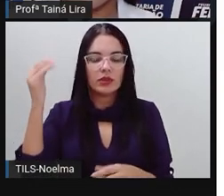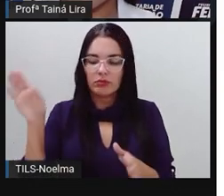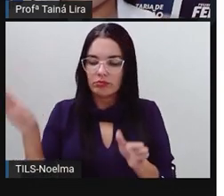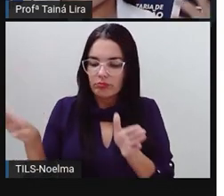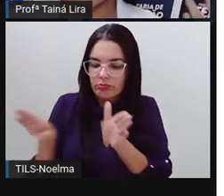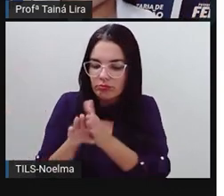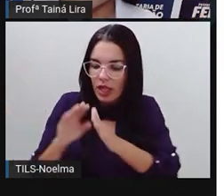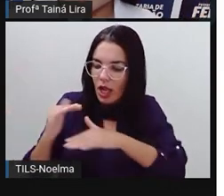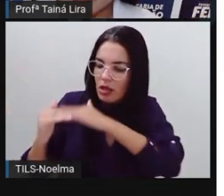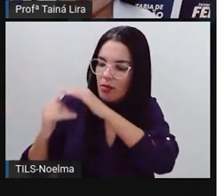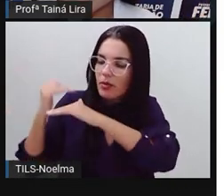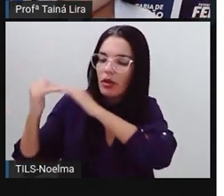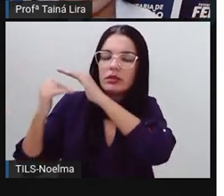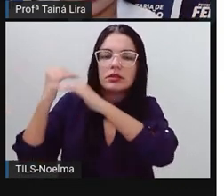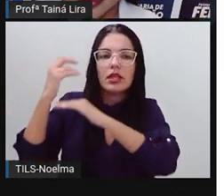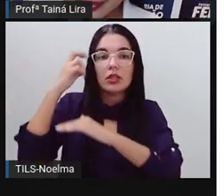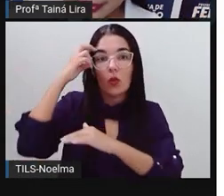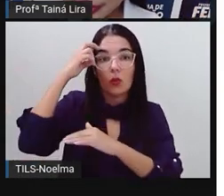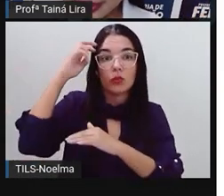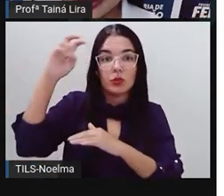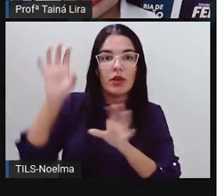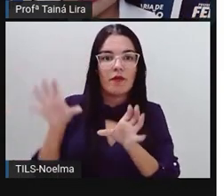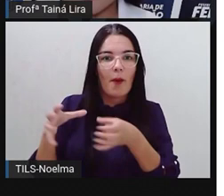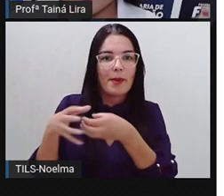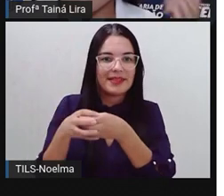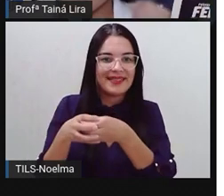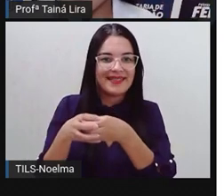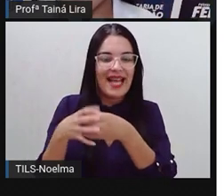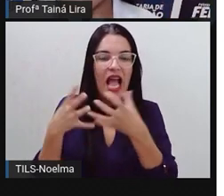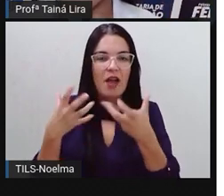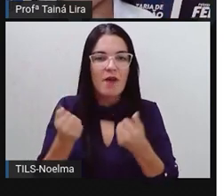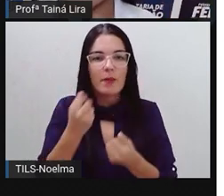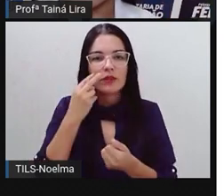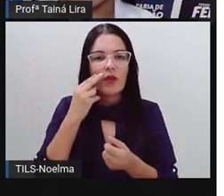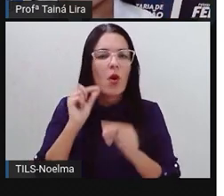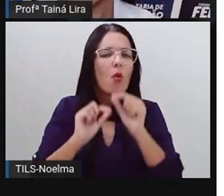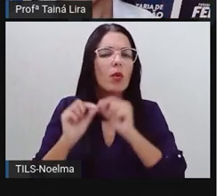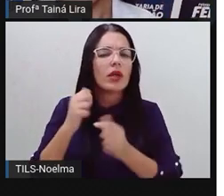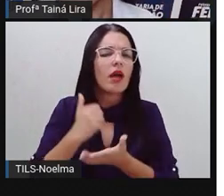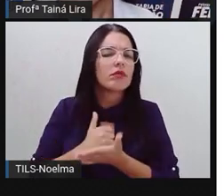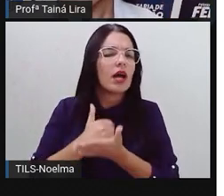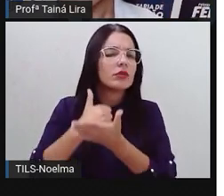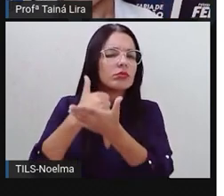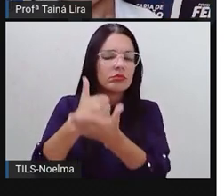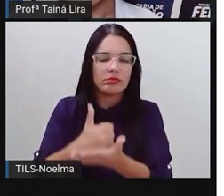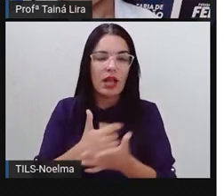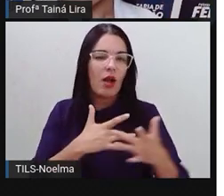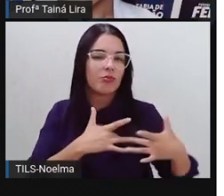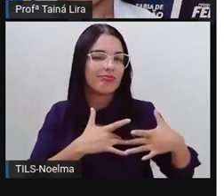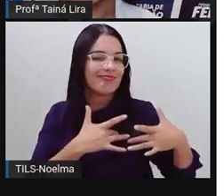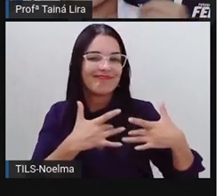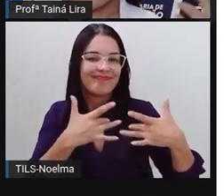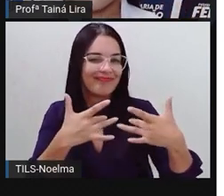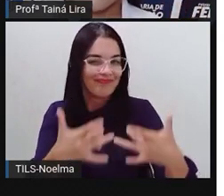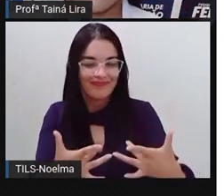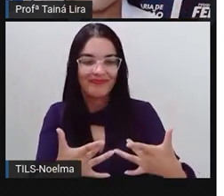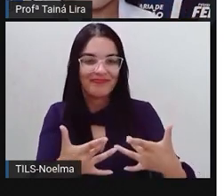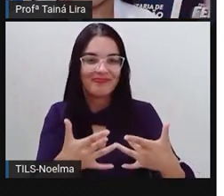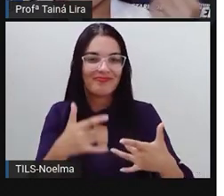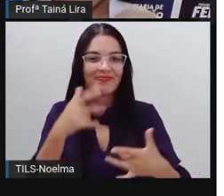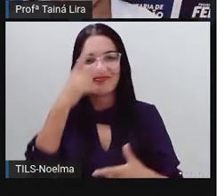nosso processo de formação cultural Tá bom então vamos ver aí o que o que é que é teve aí de